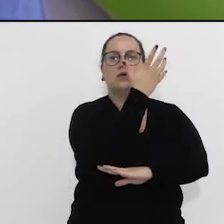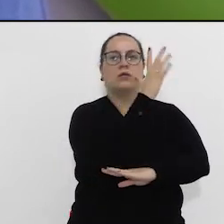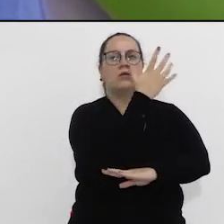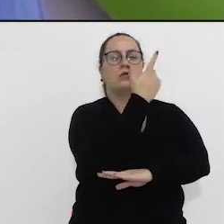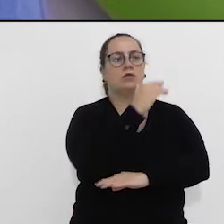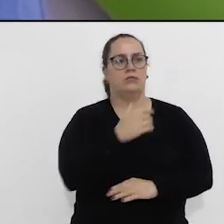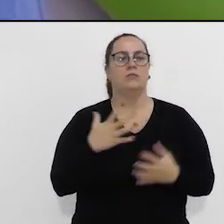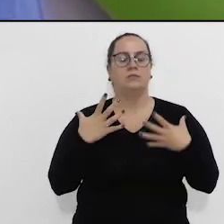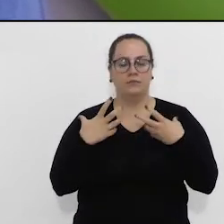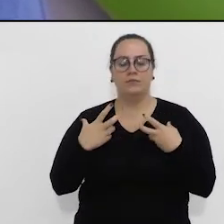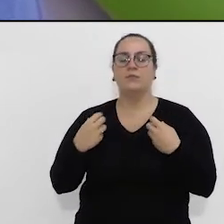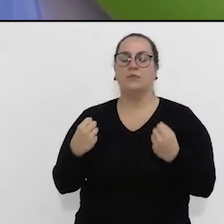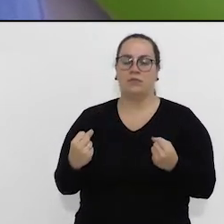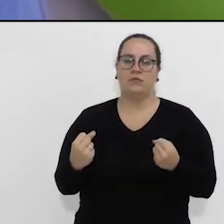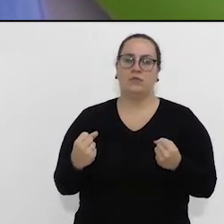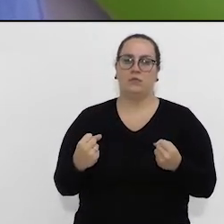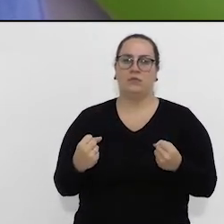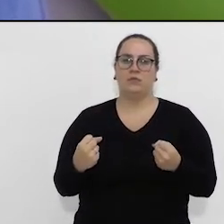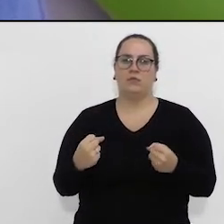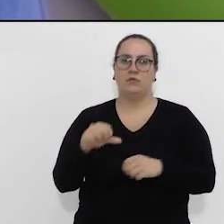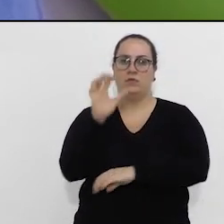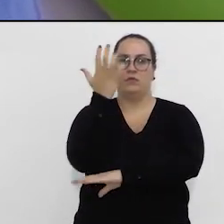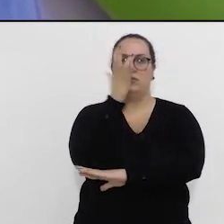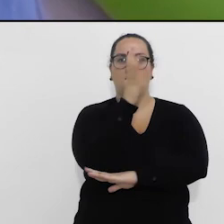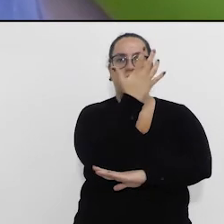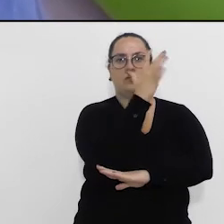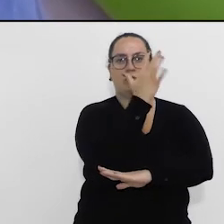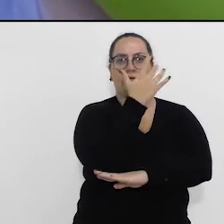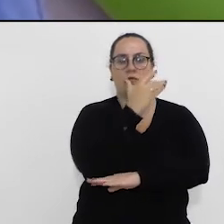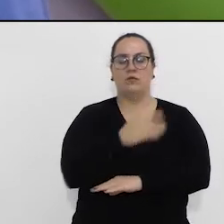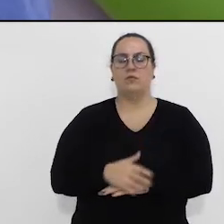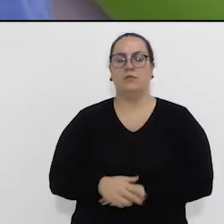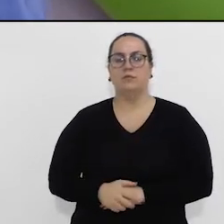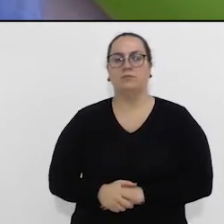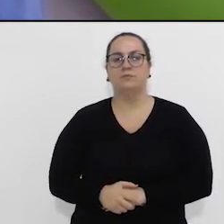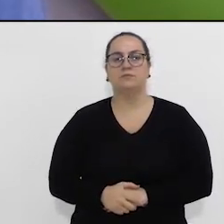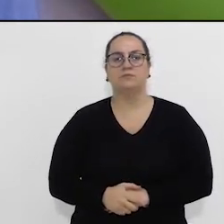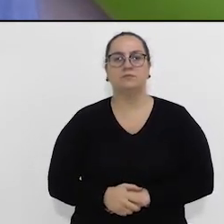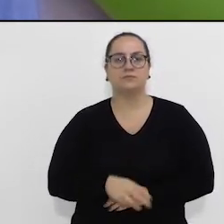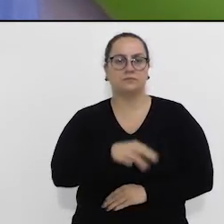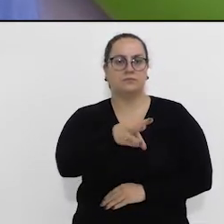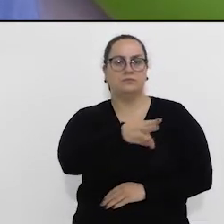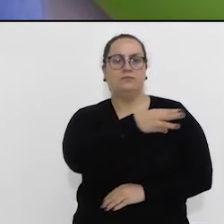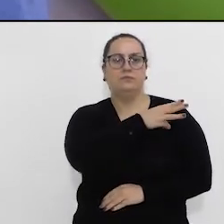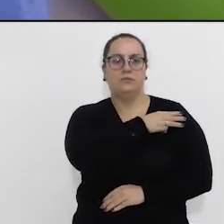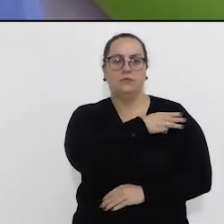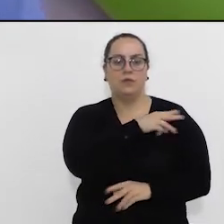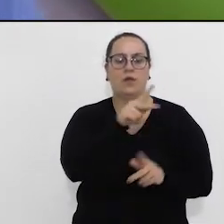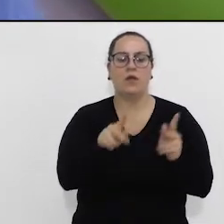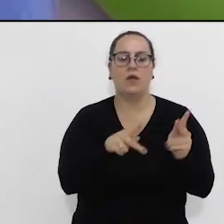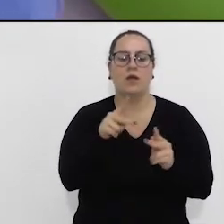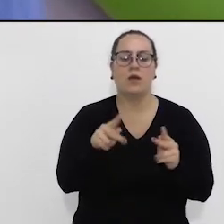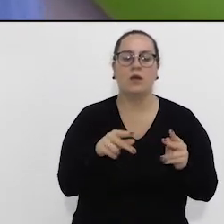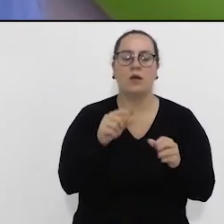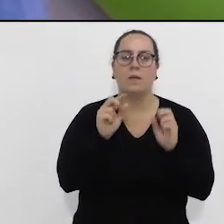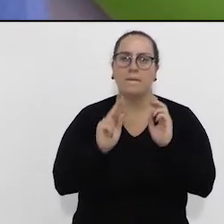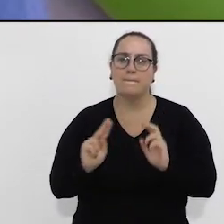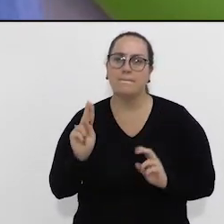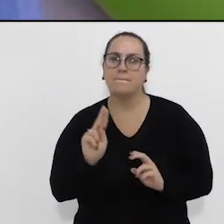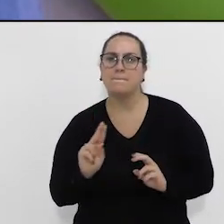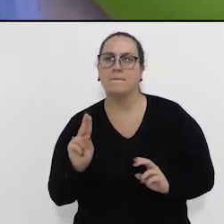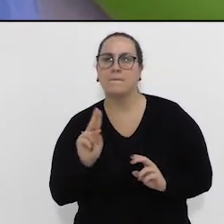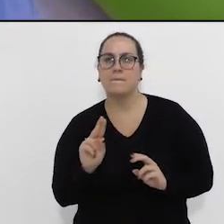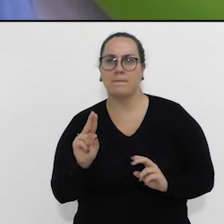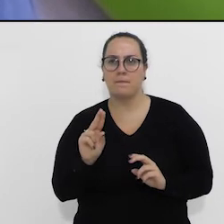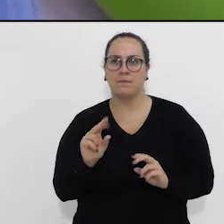Acho que sim nós deveríamos manter o Horto Florestal como sendo do município daqui a população avareense ocupe Horto Florestal